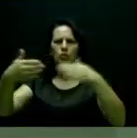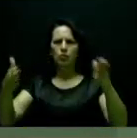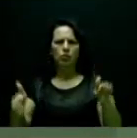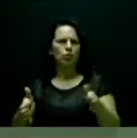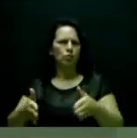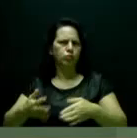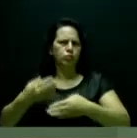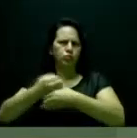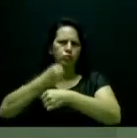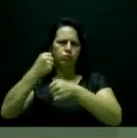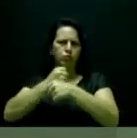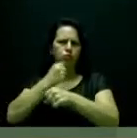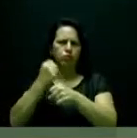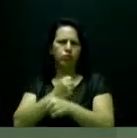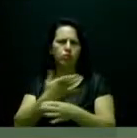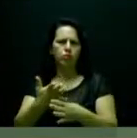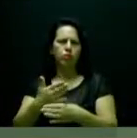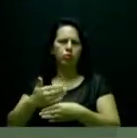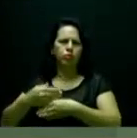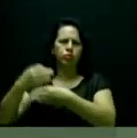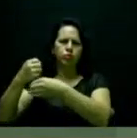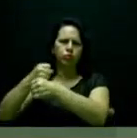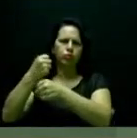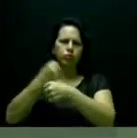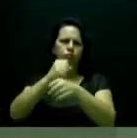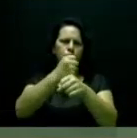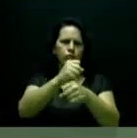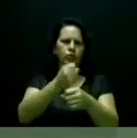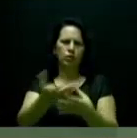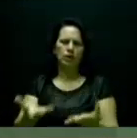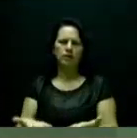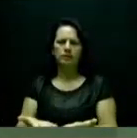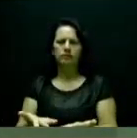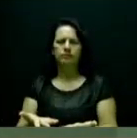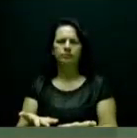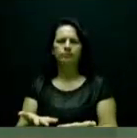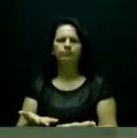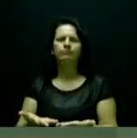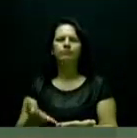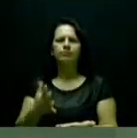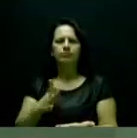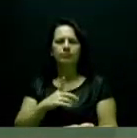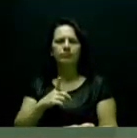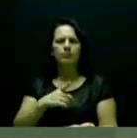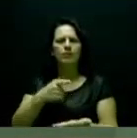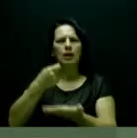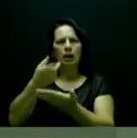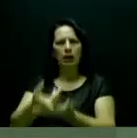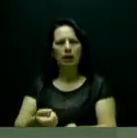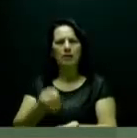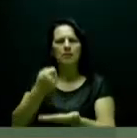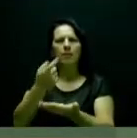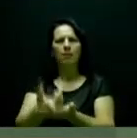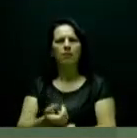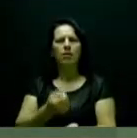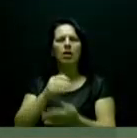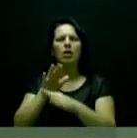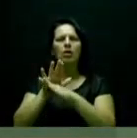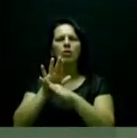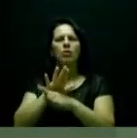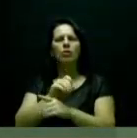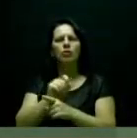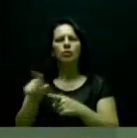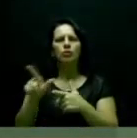né? Faz uma parceria, mutirão. Mas não, prefere ficar dando ali o auxílio